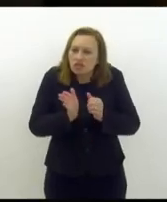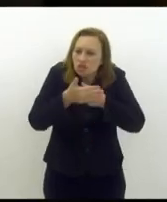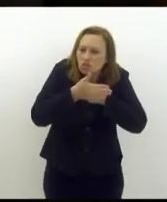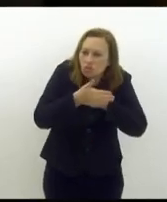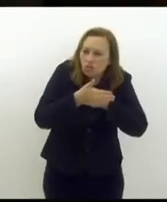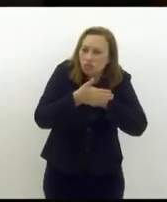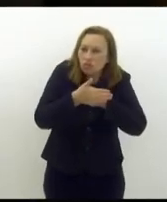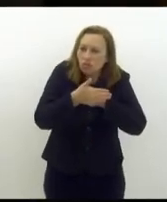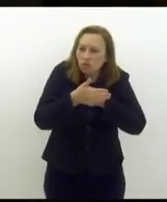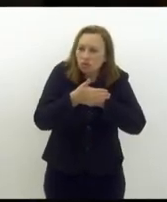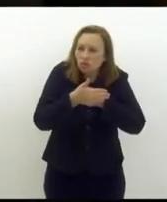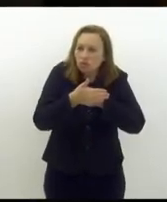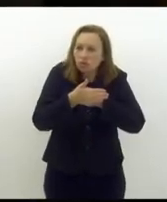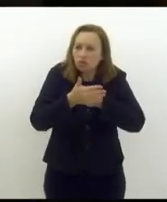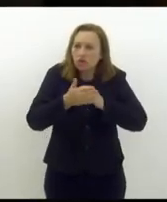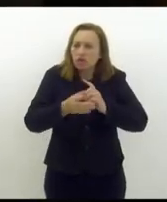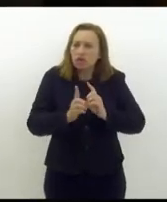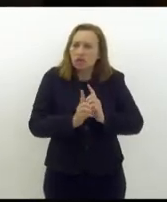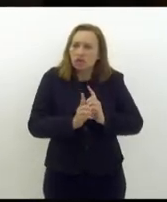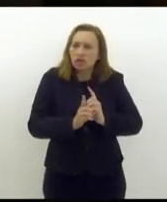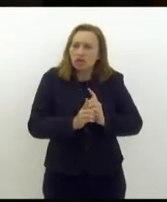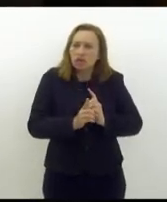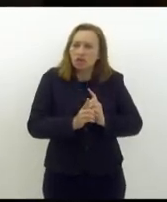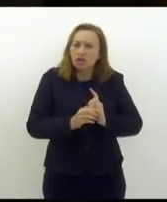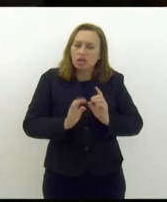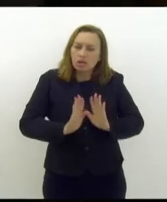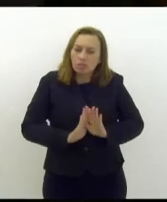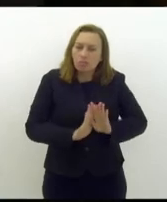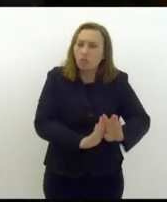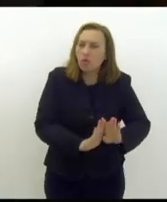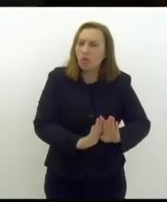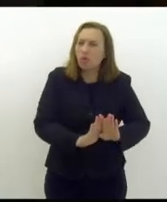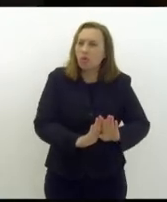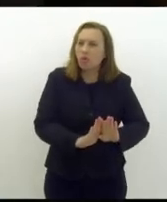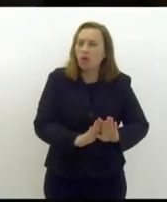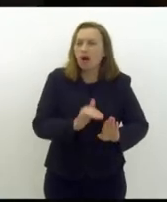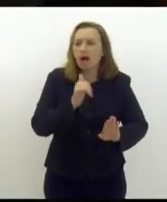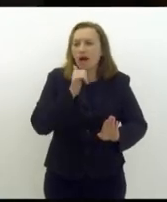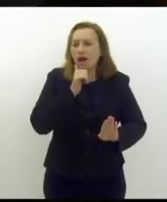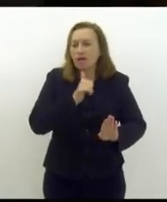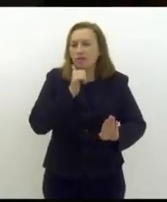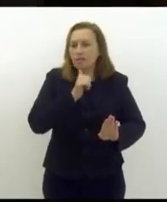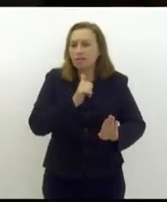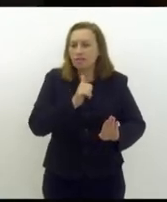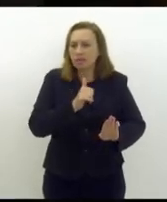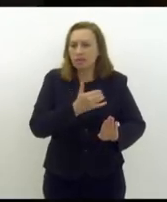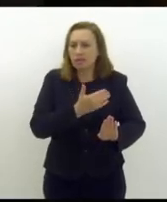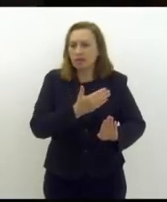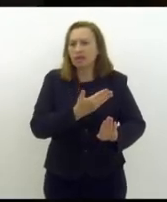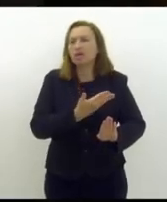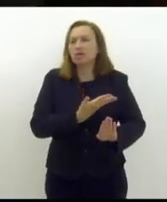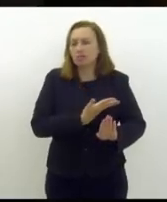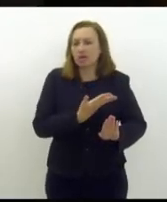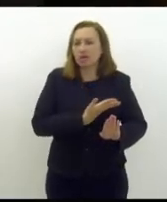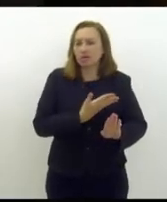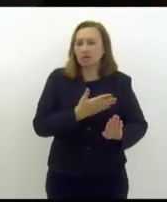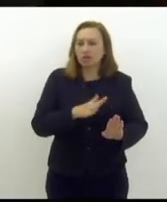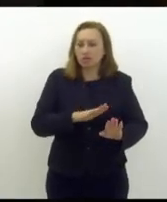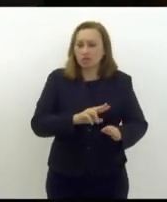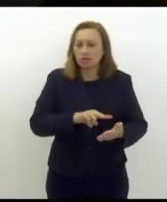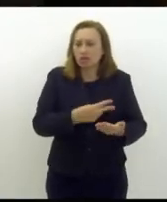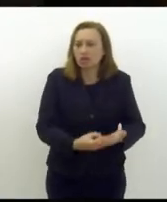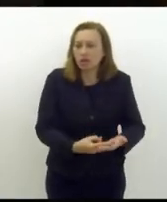empurrou a sua amiga no chão foi aí Alve por um tiro infelizmente não